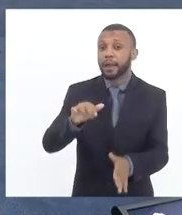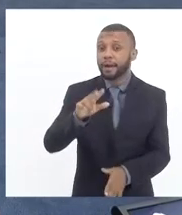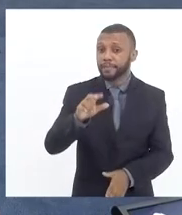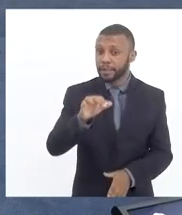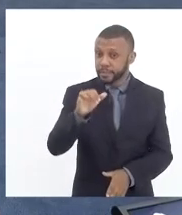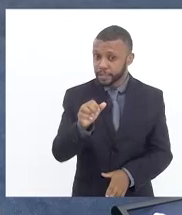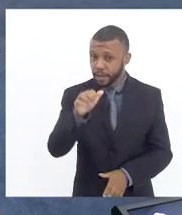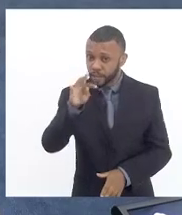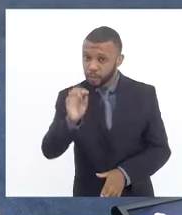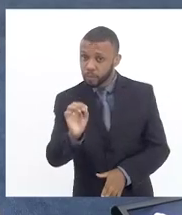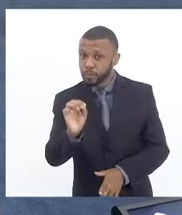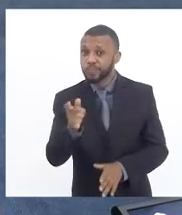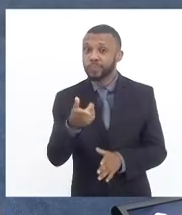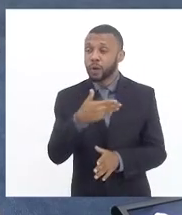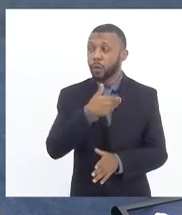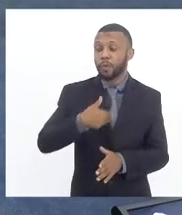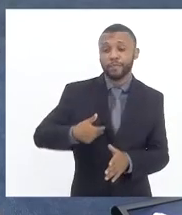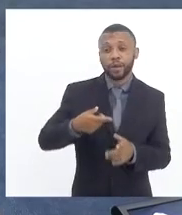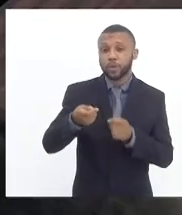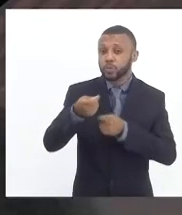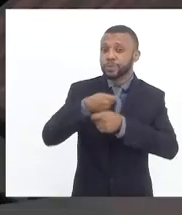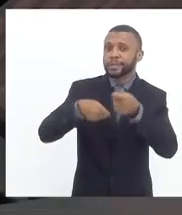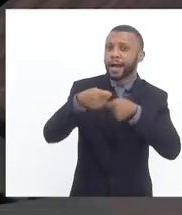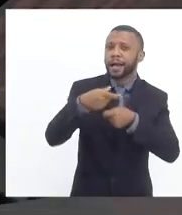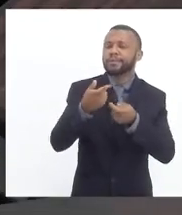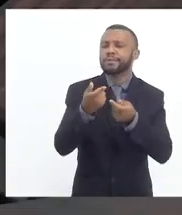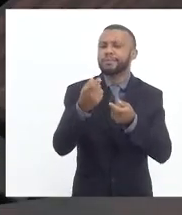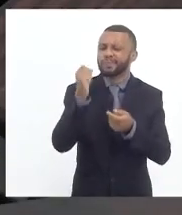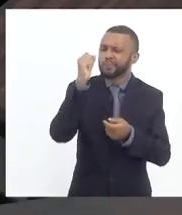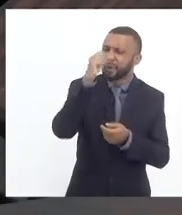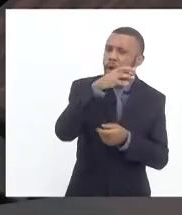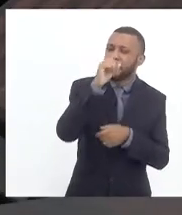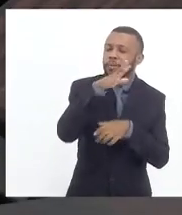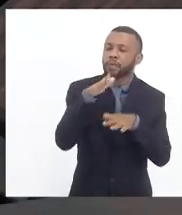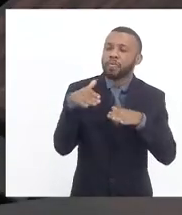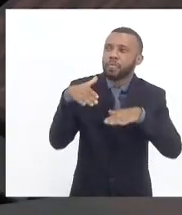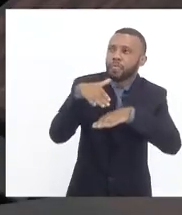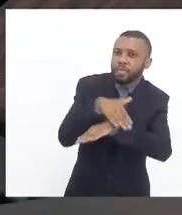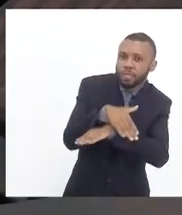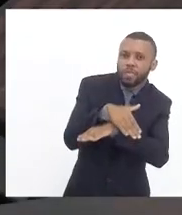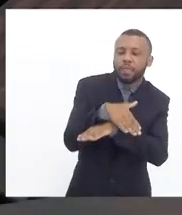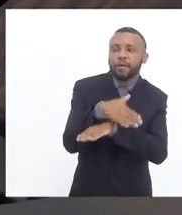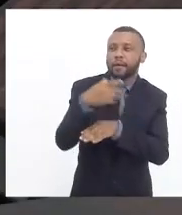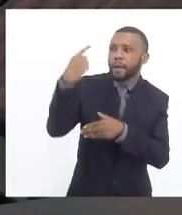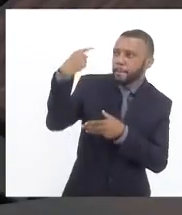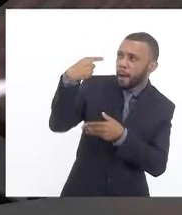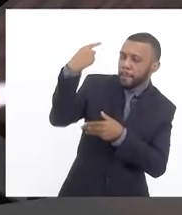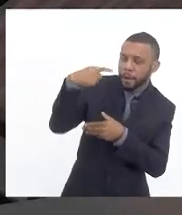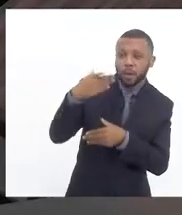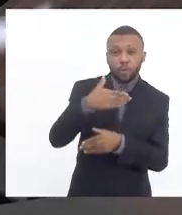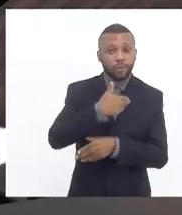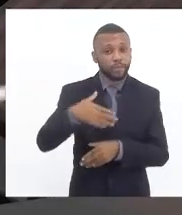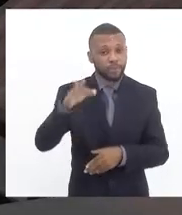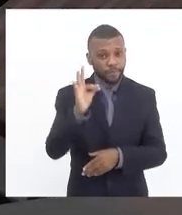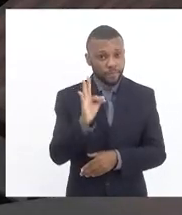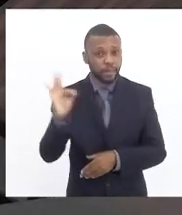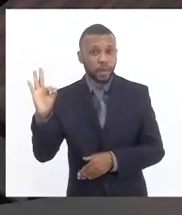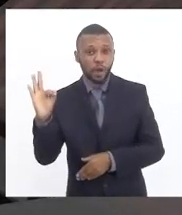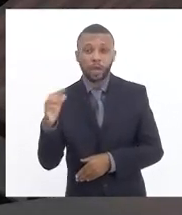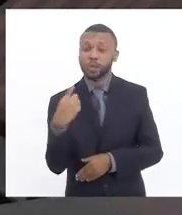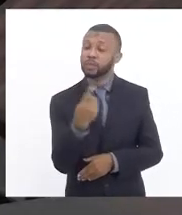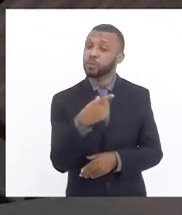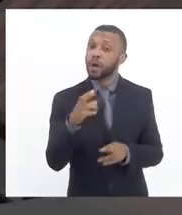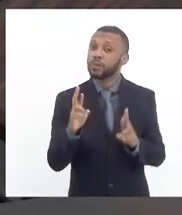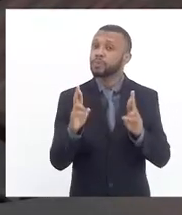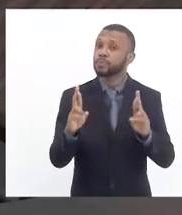governo do estado fez uma negociação muito pífia ajoelhado diante do governo federal o que a gente espera nesse momento